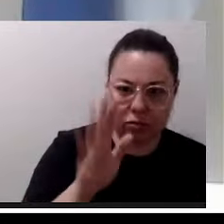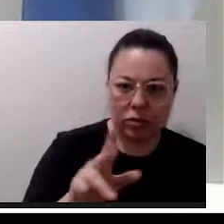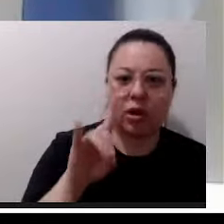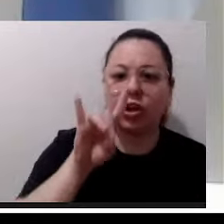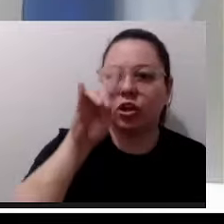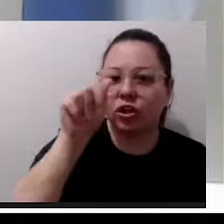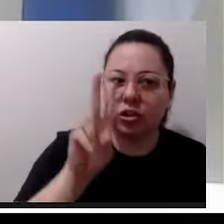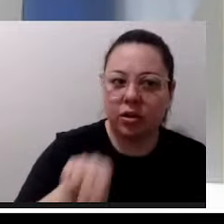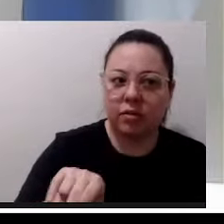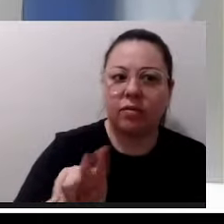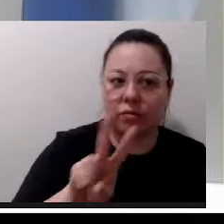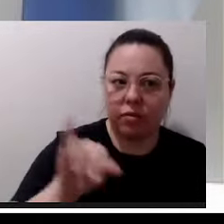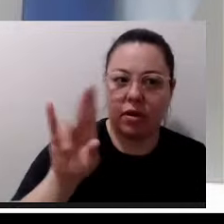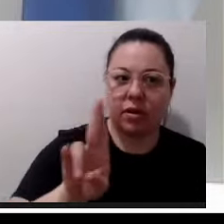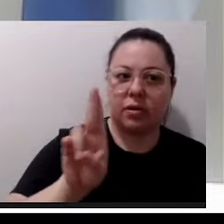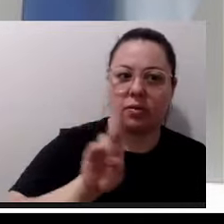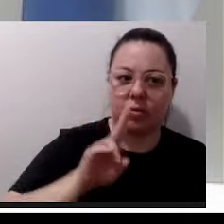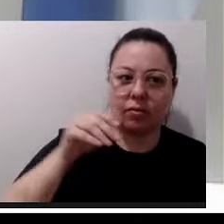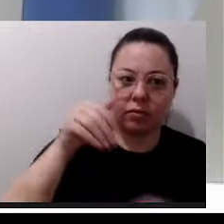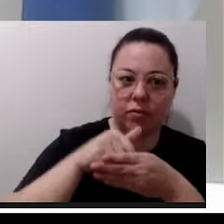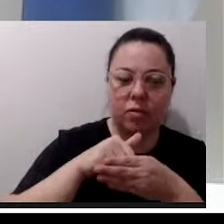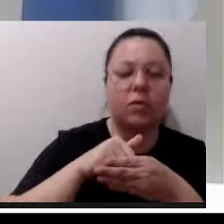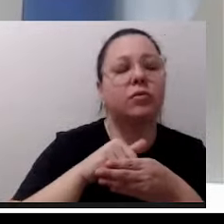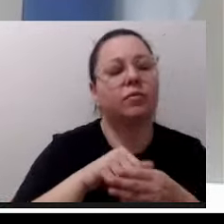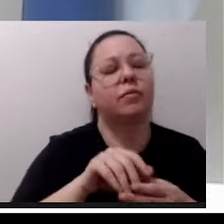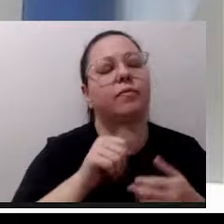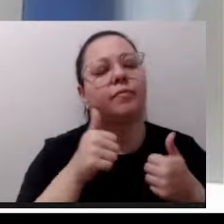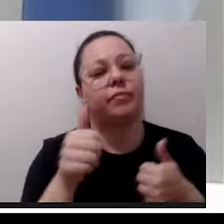Até a próxima pauta de julgamentos.